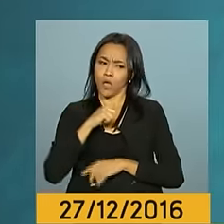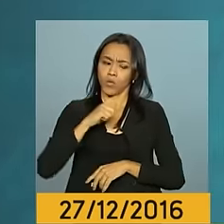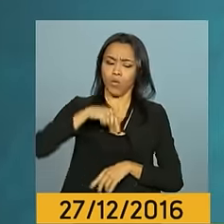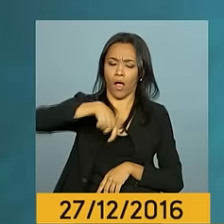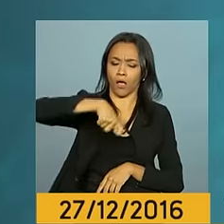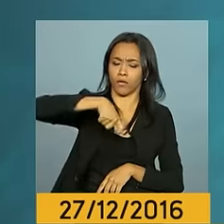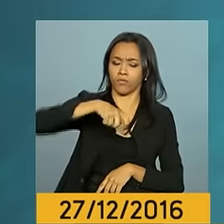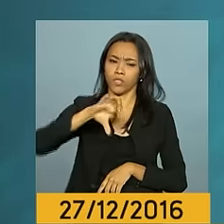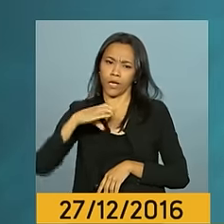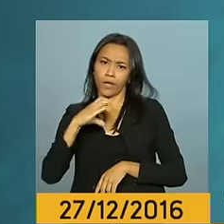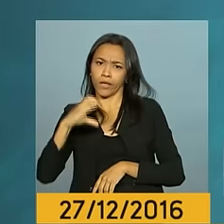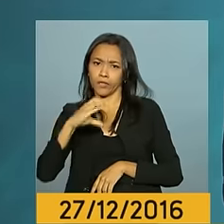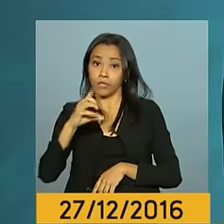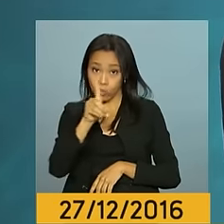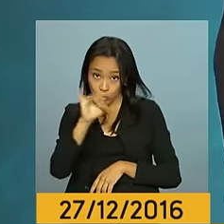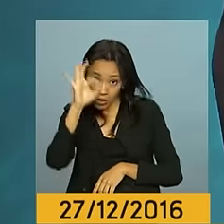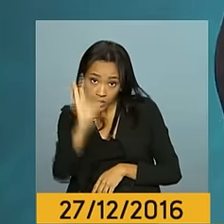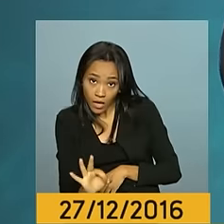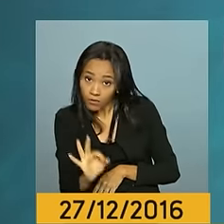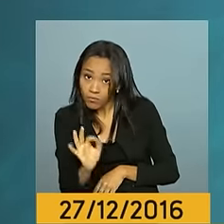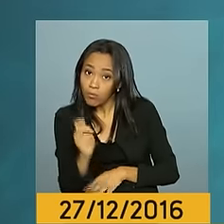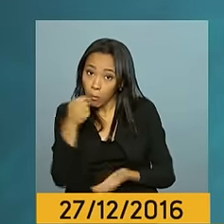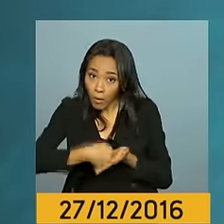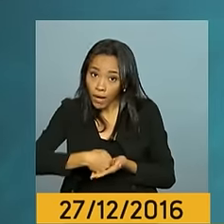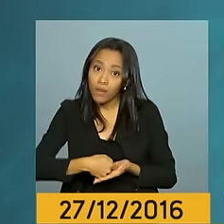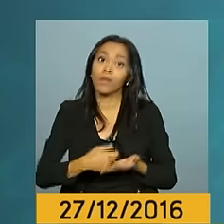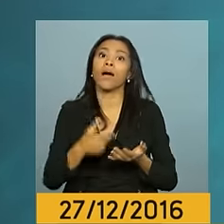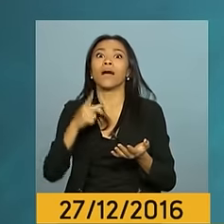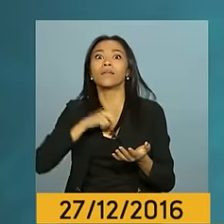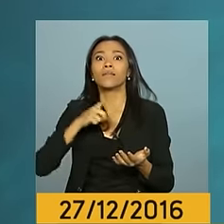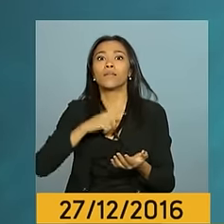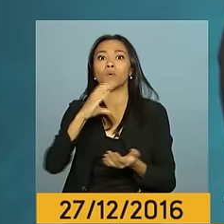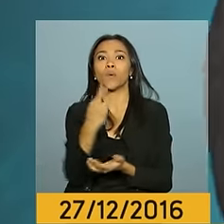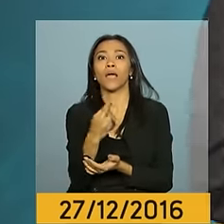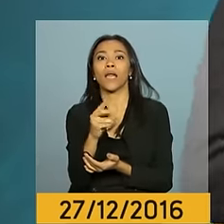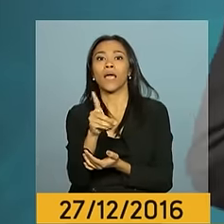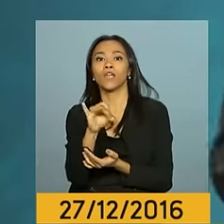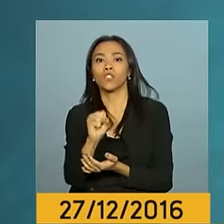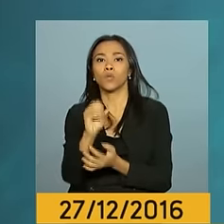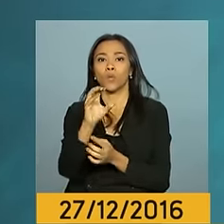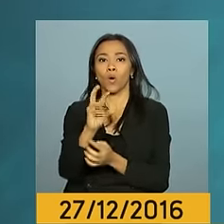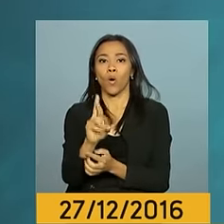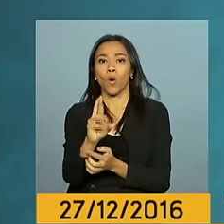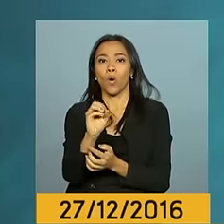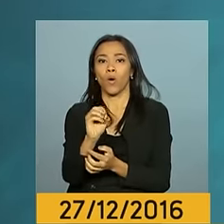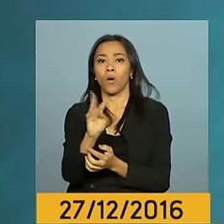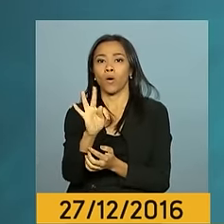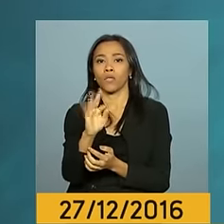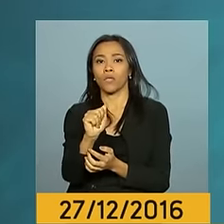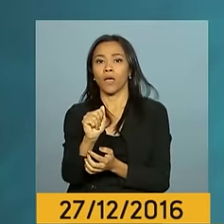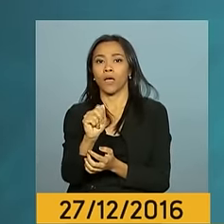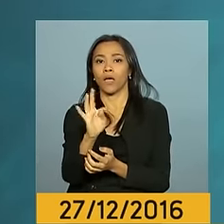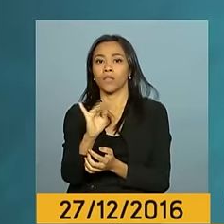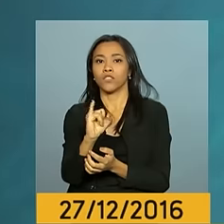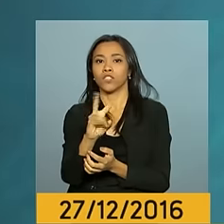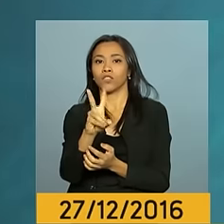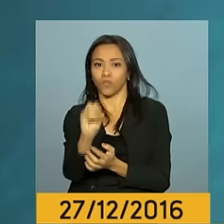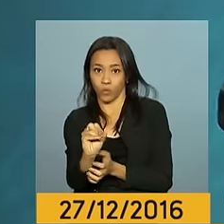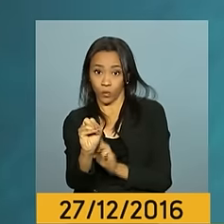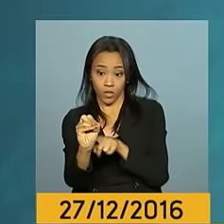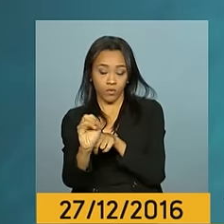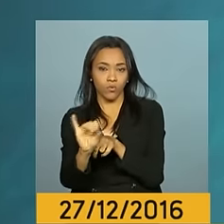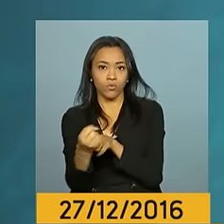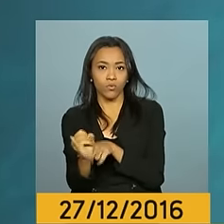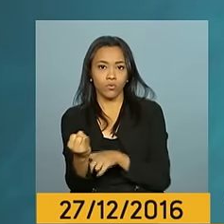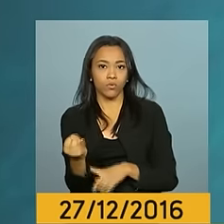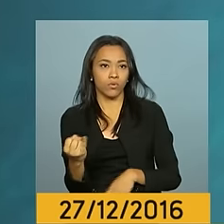crédito quando não paga na data entra no chamado crédito rotativo e no crédito rotativo o os juros eram